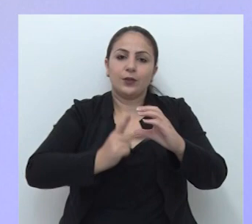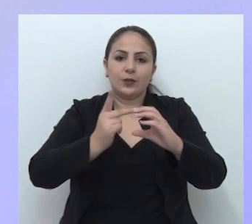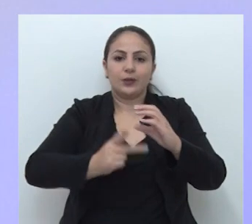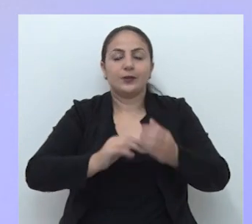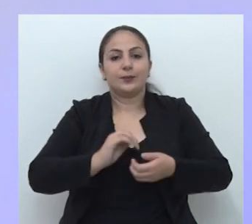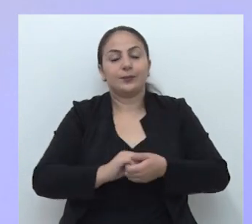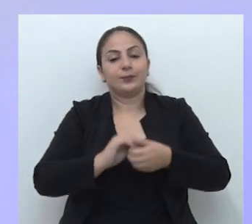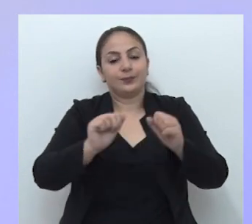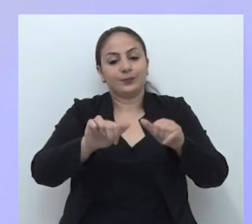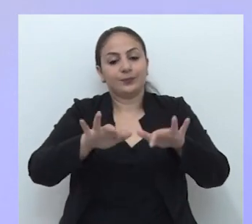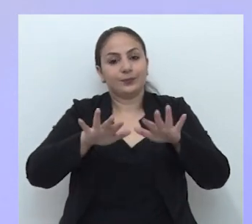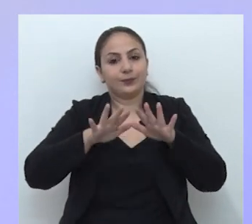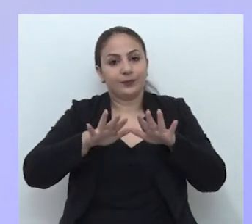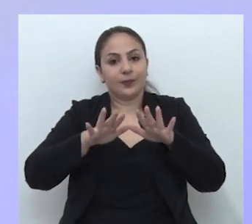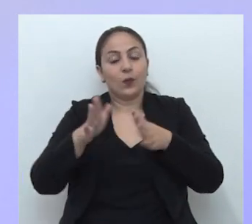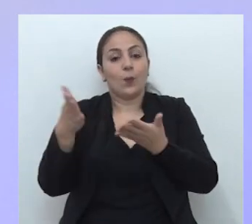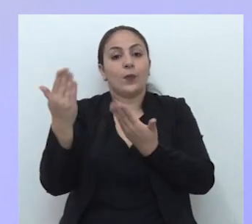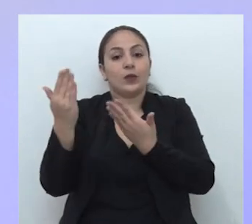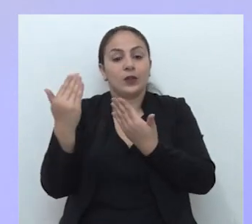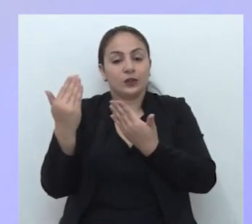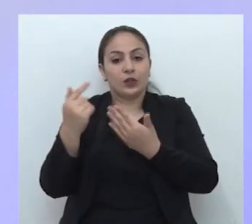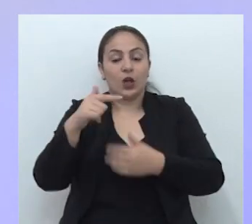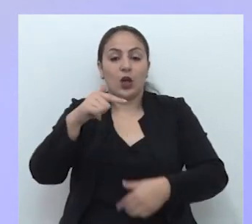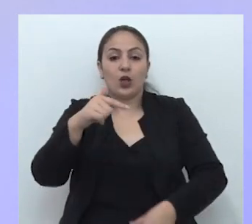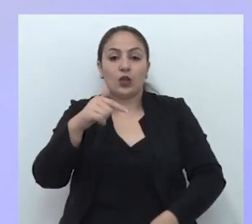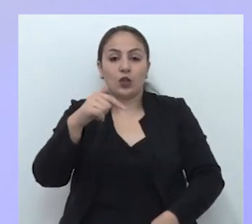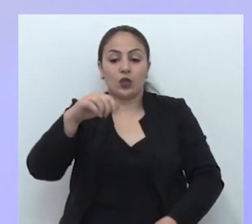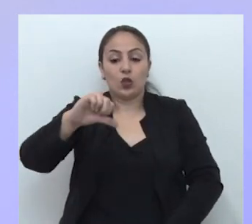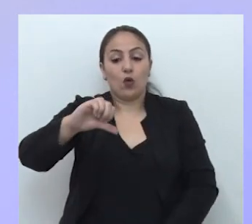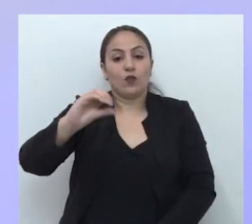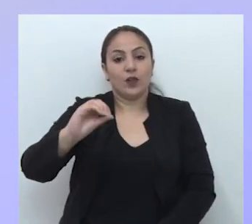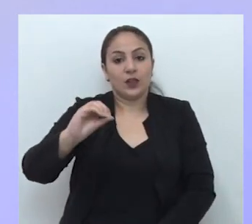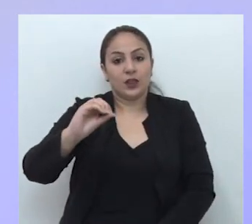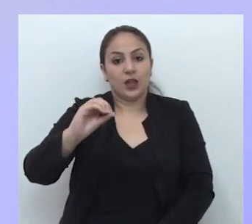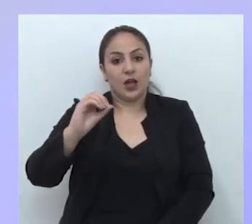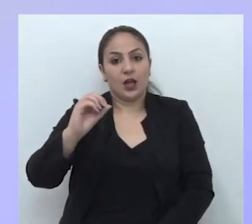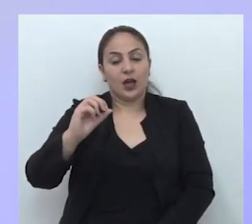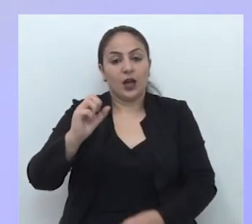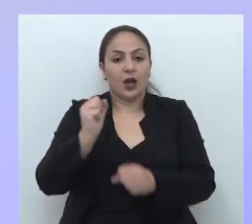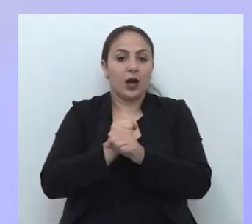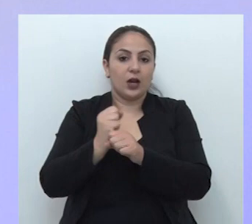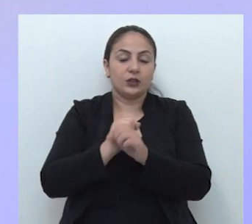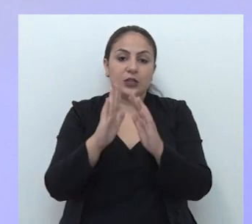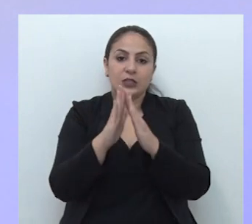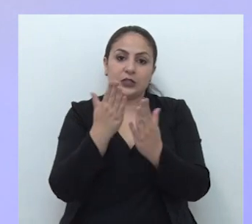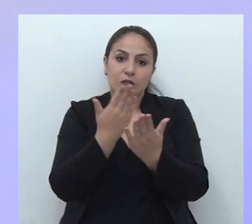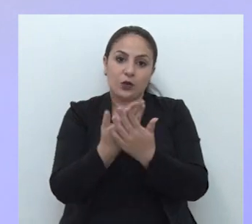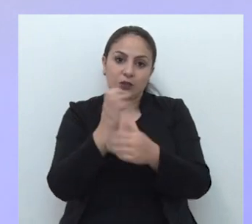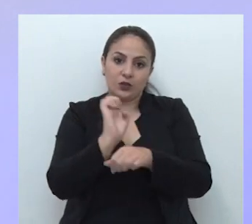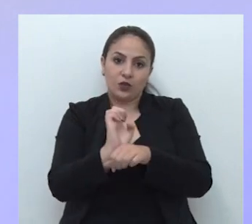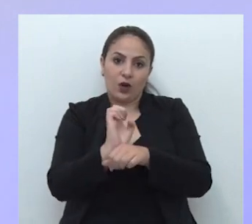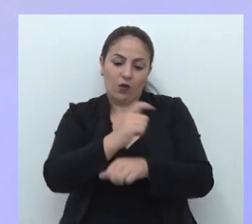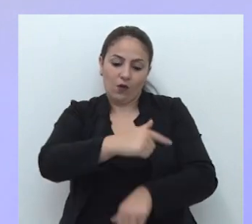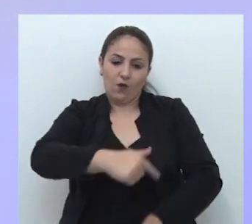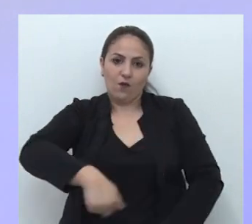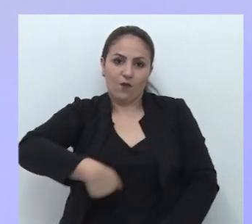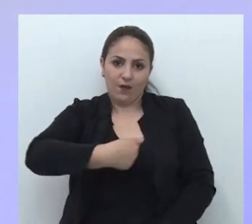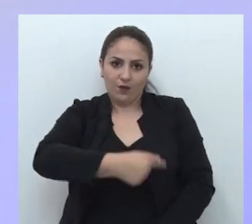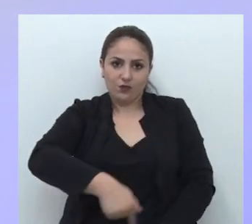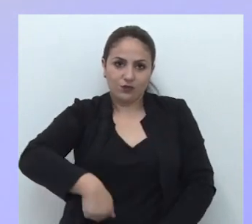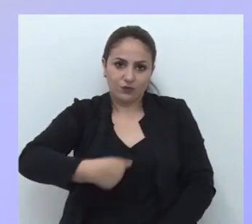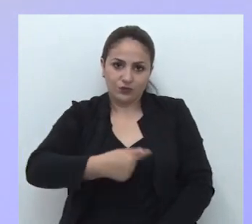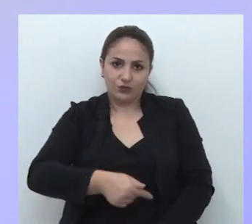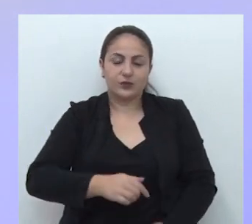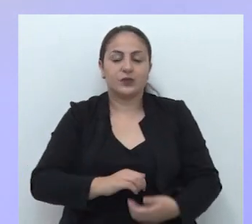de Vereadores uma sessão solene em homenagem aos 90 anos da Escola Estadual Joaquim Fagundes dos Reis.